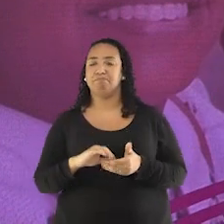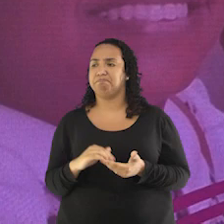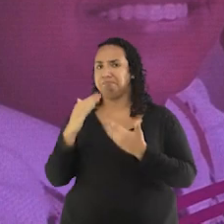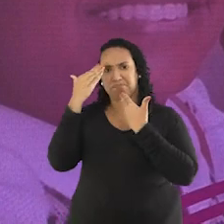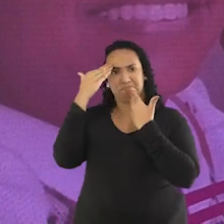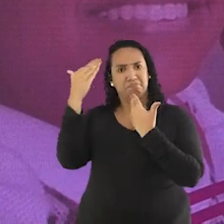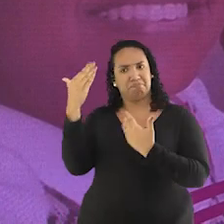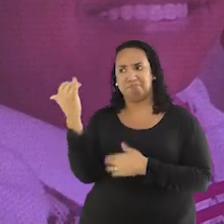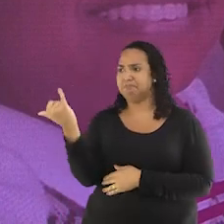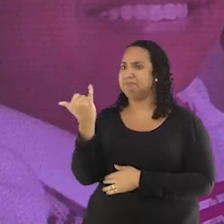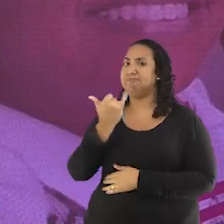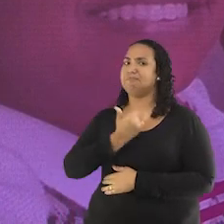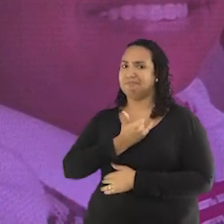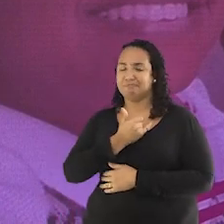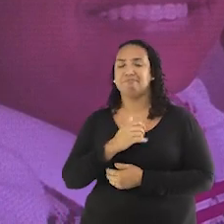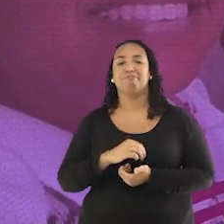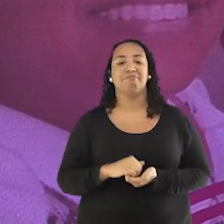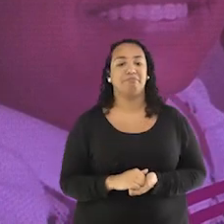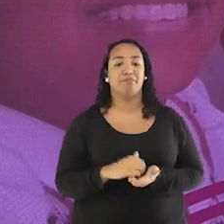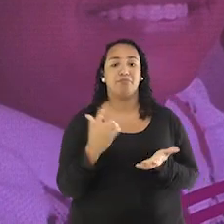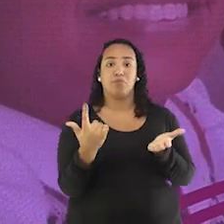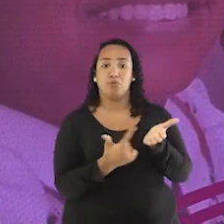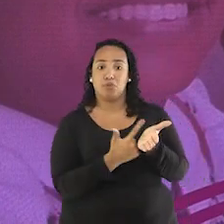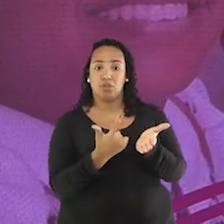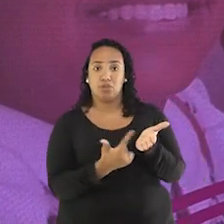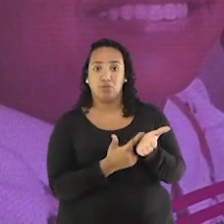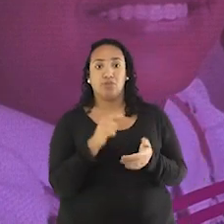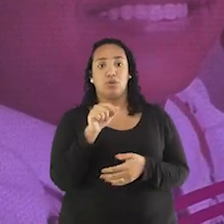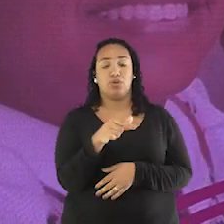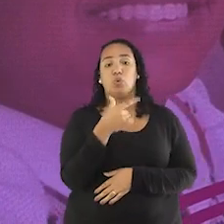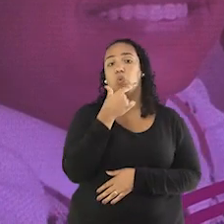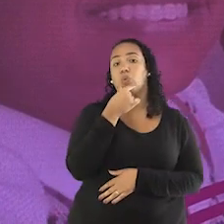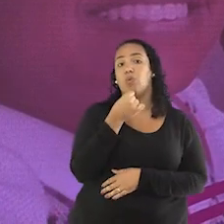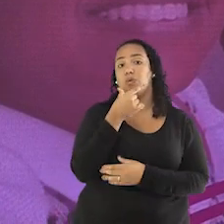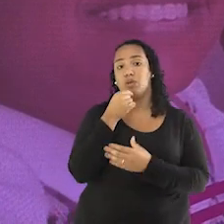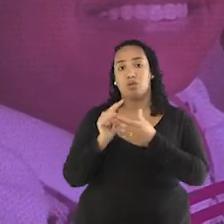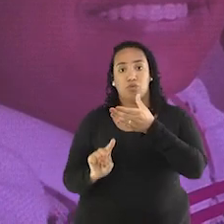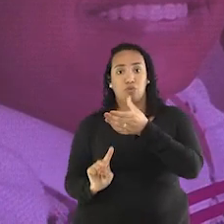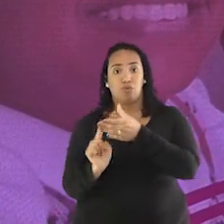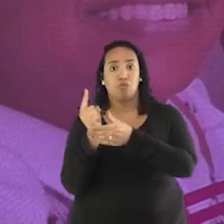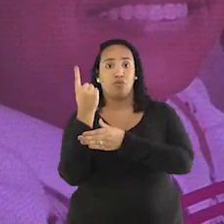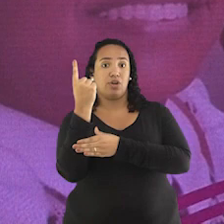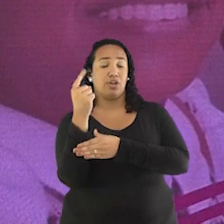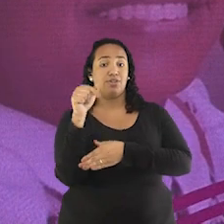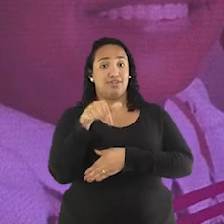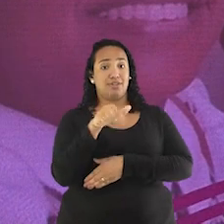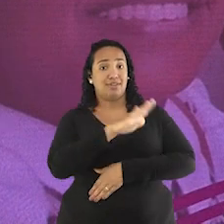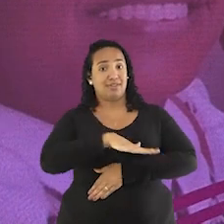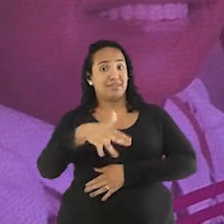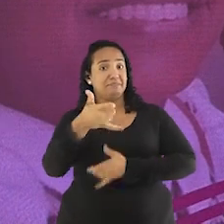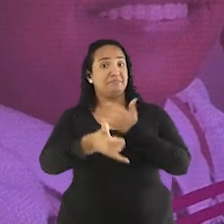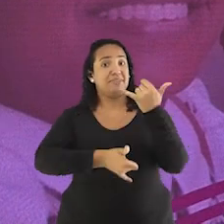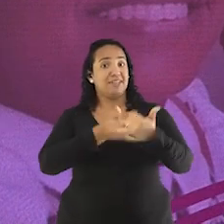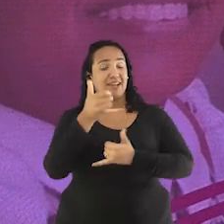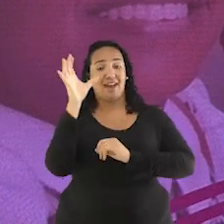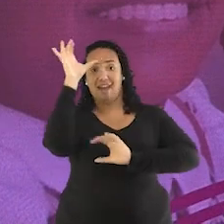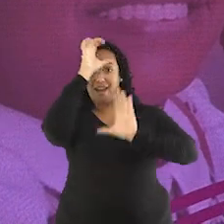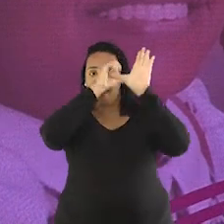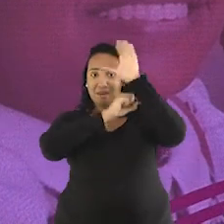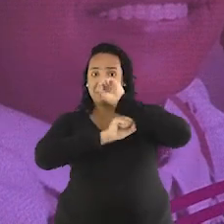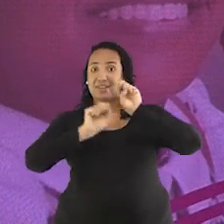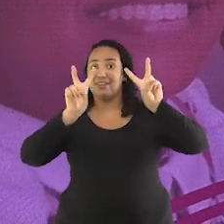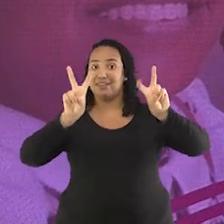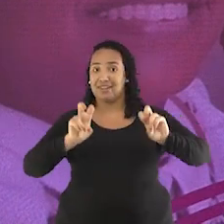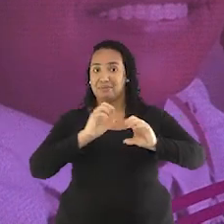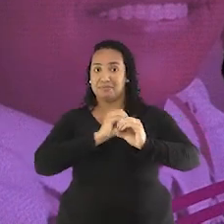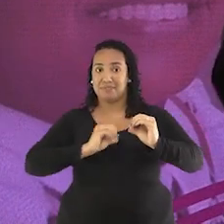seu contato, Gilmara. Através do livro O Menino e o Foguete, as crianças brincaram, viajaram e aprenderam sobre o